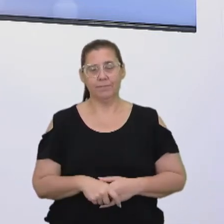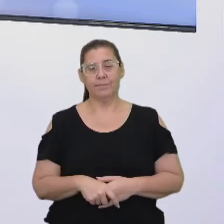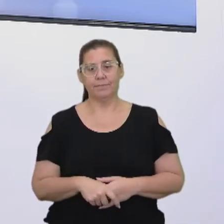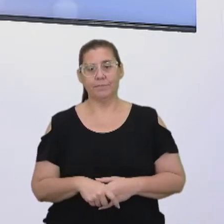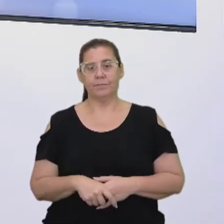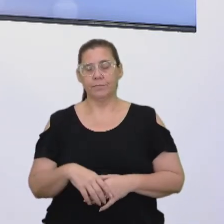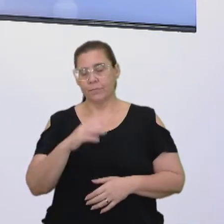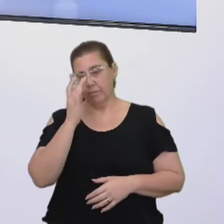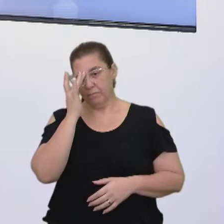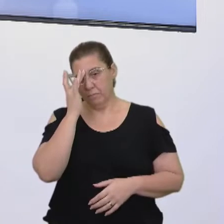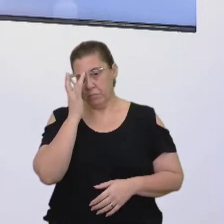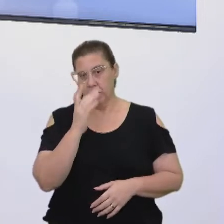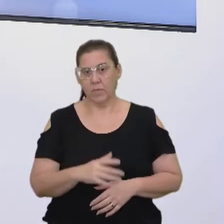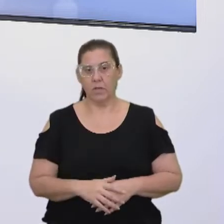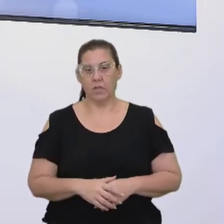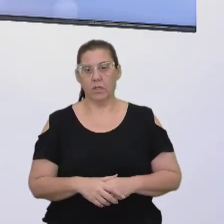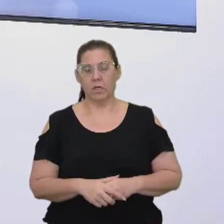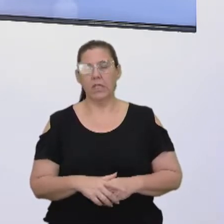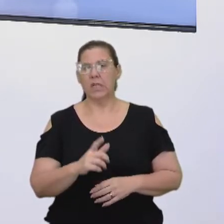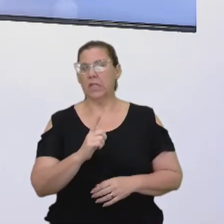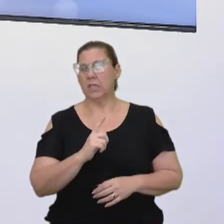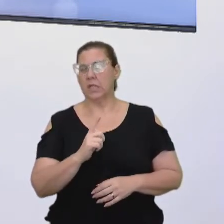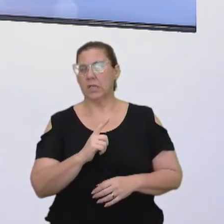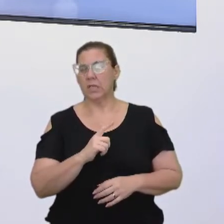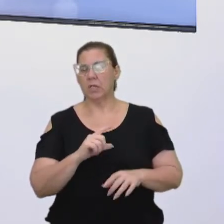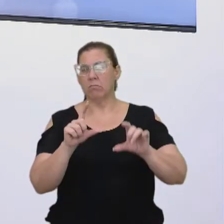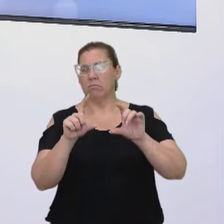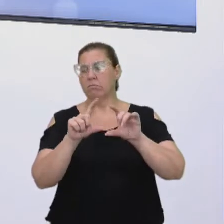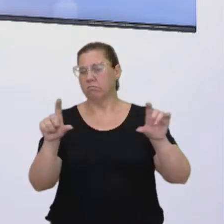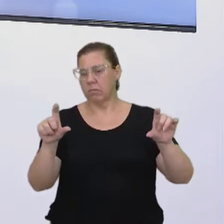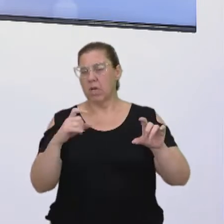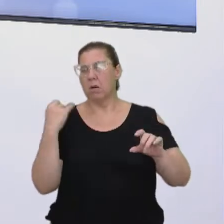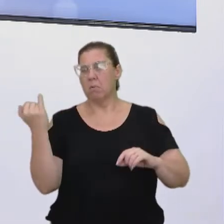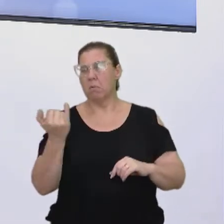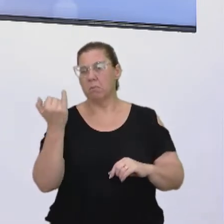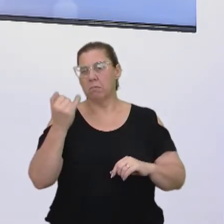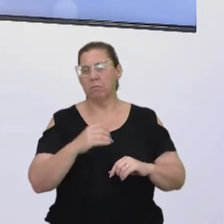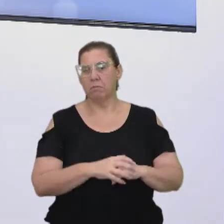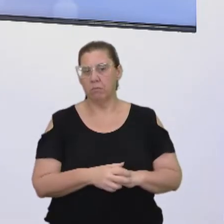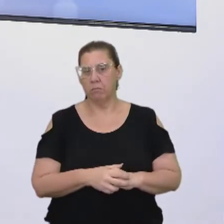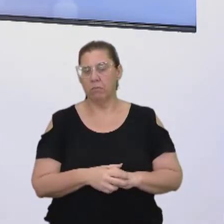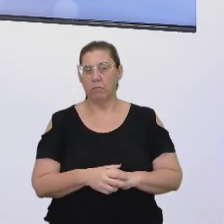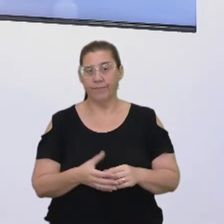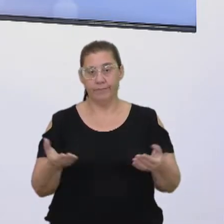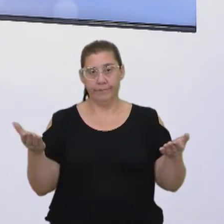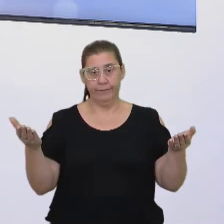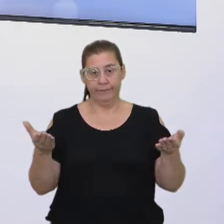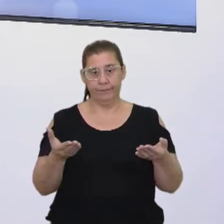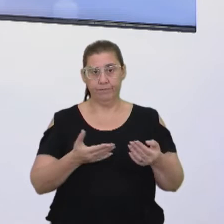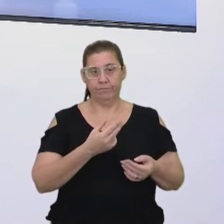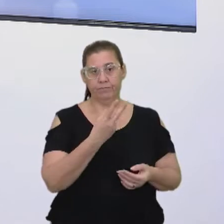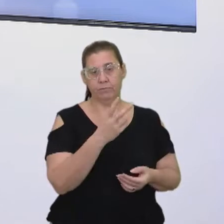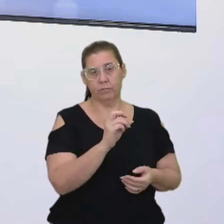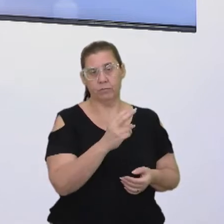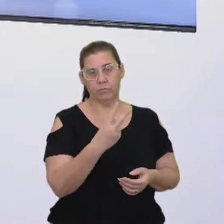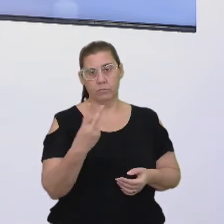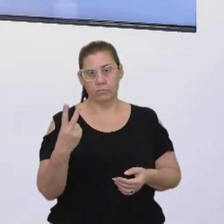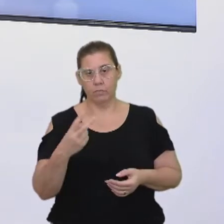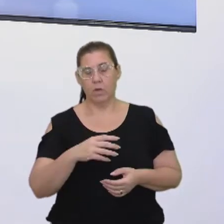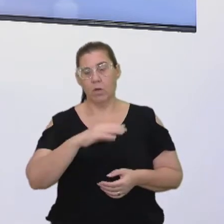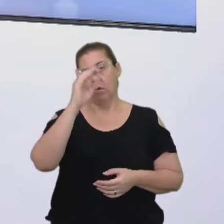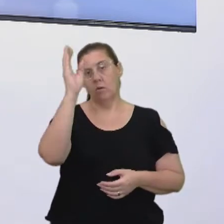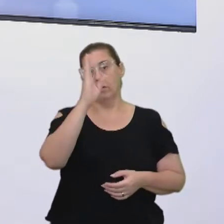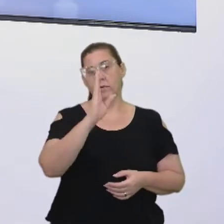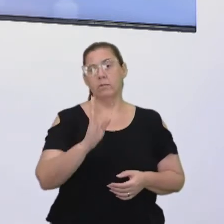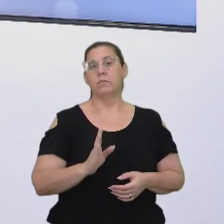E aí, tem um ponto aqui capcioso, que é o quê? Atualmente, em 2022, o Brasil